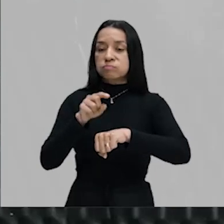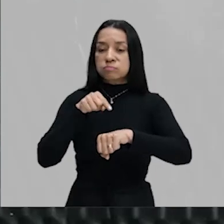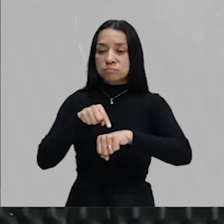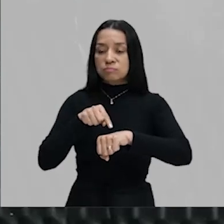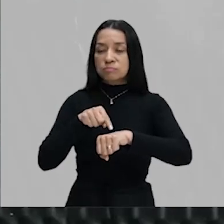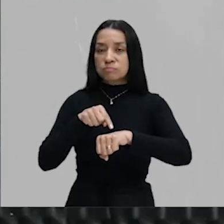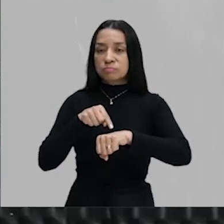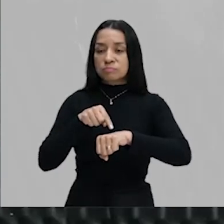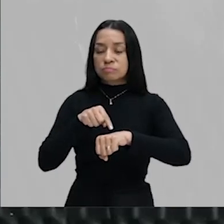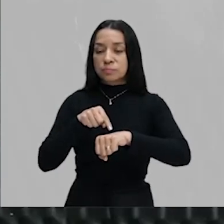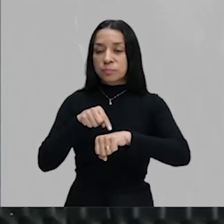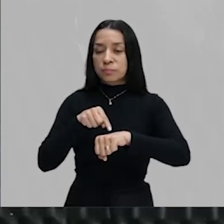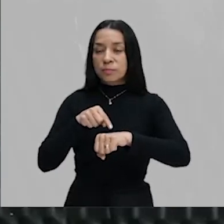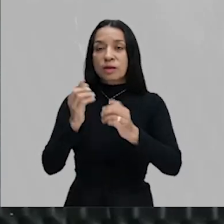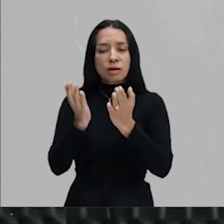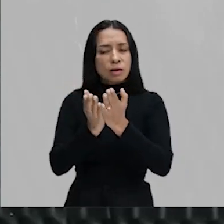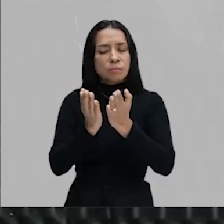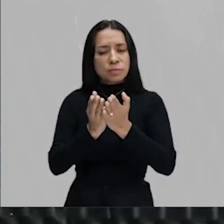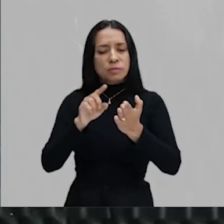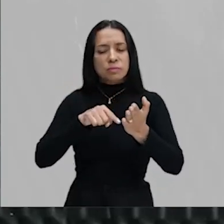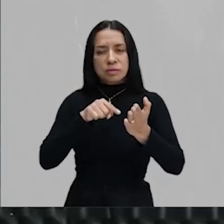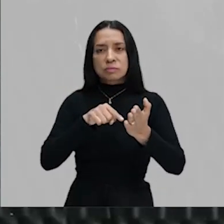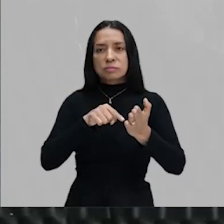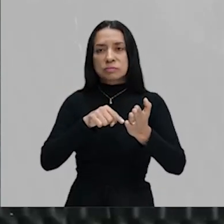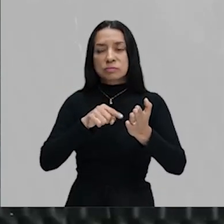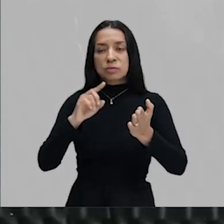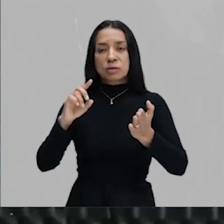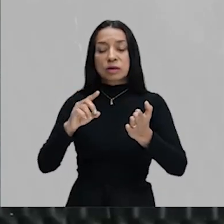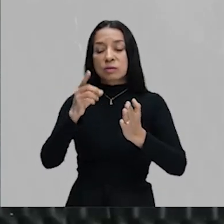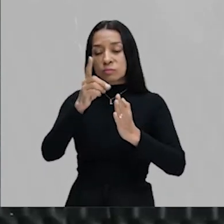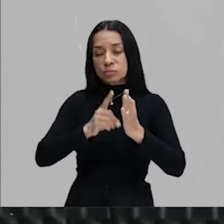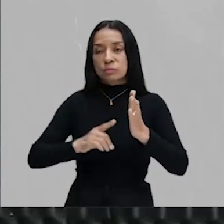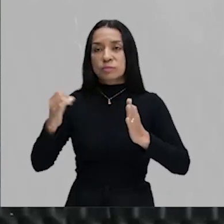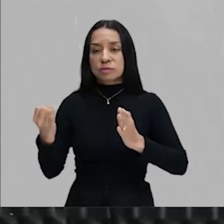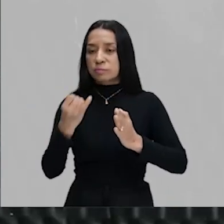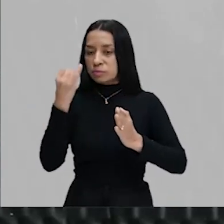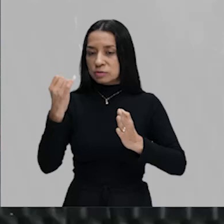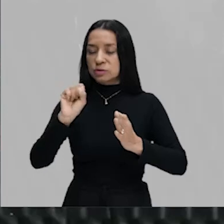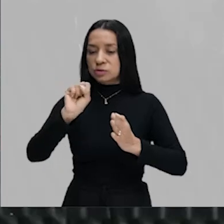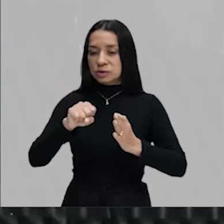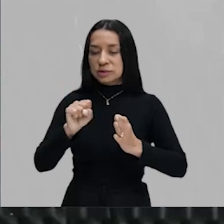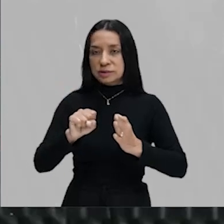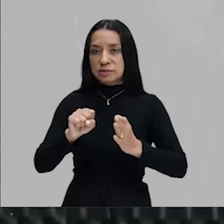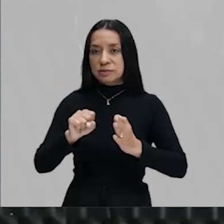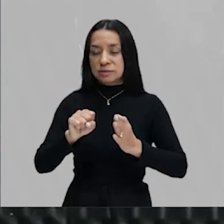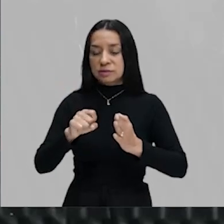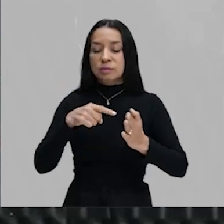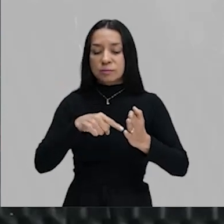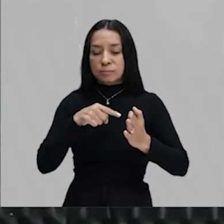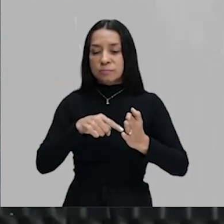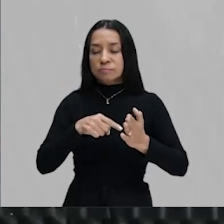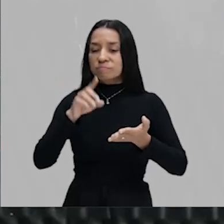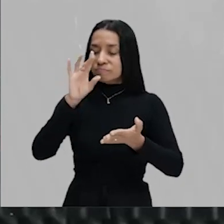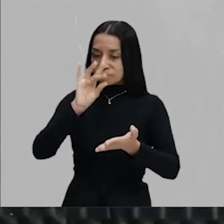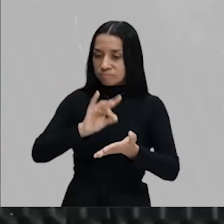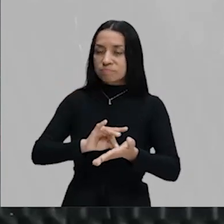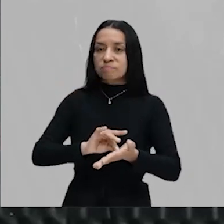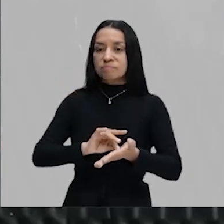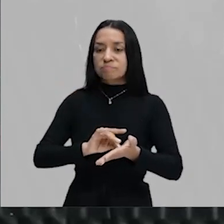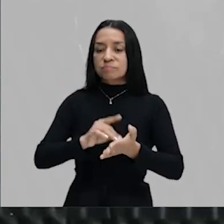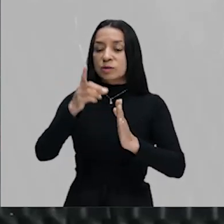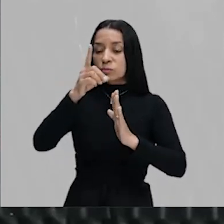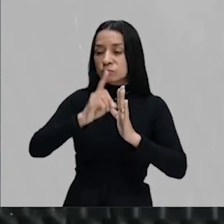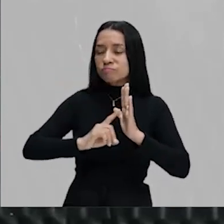dizer que a Bíblia não é um documento importante. Pelo contrário, a Bíblia, na verdade, com certeza, é um